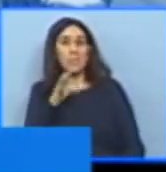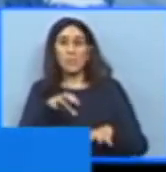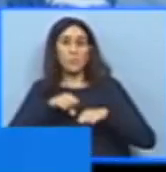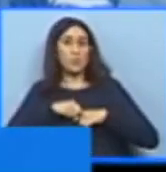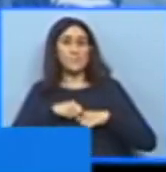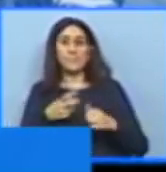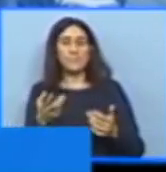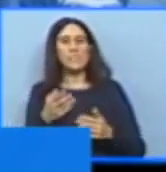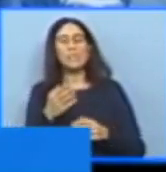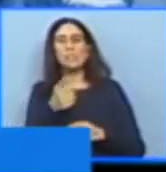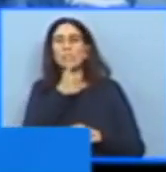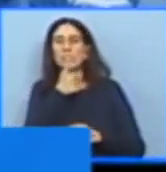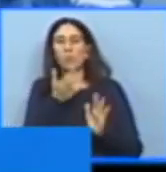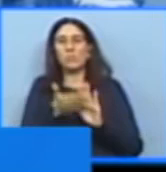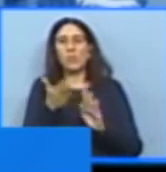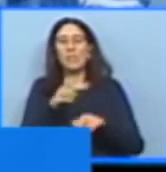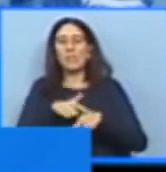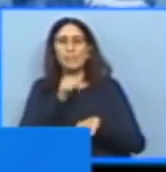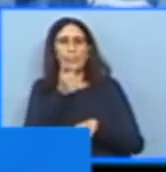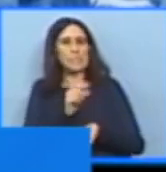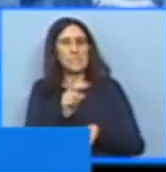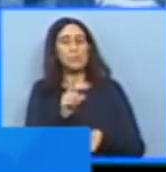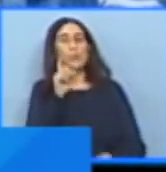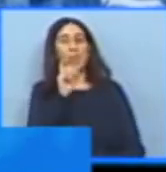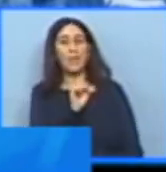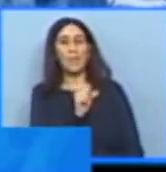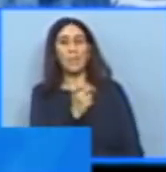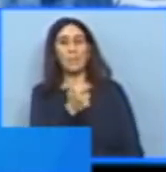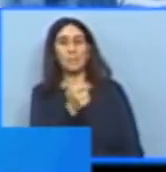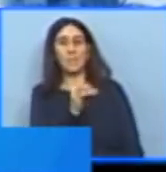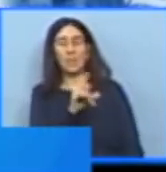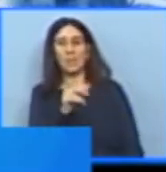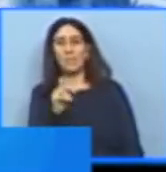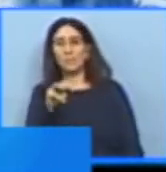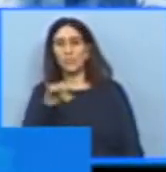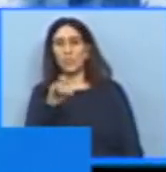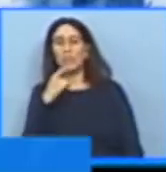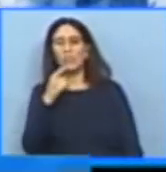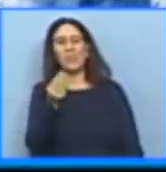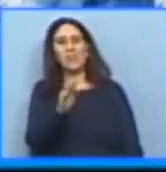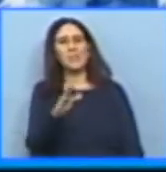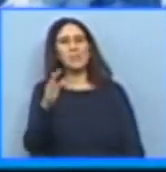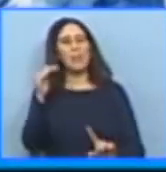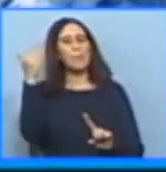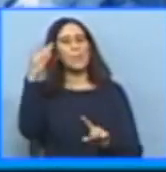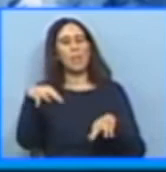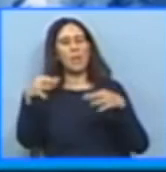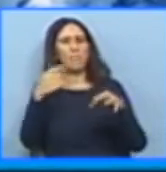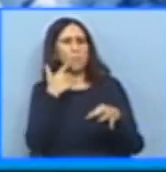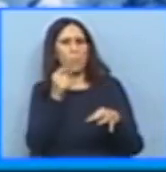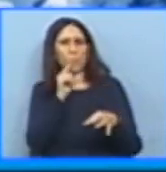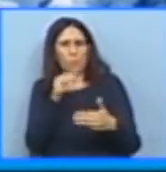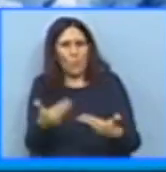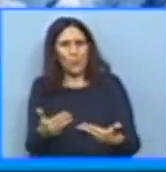decisões e não perder tempo com dzagoev abriu administrá-la criança não se pode dizer amanhã o seu nome é hoje